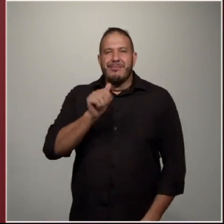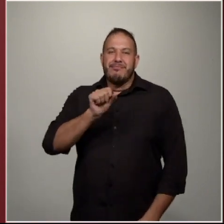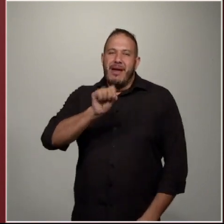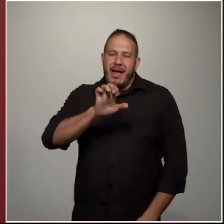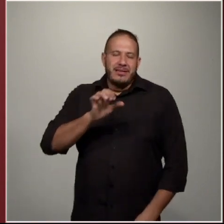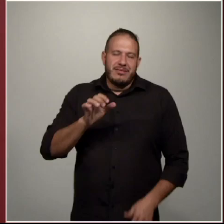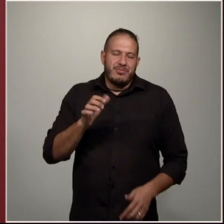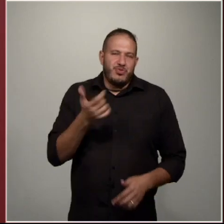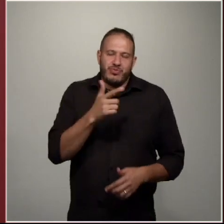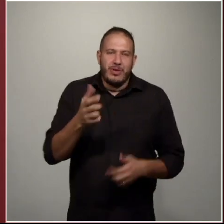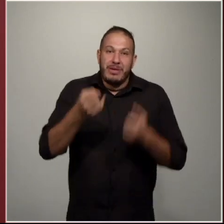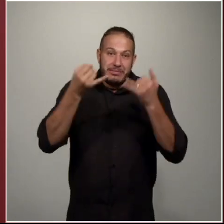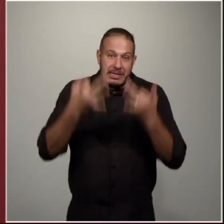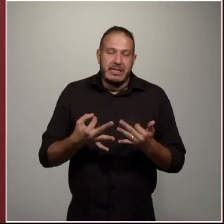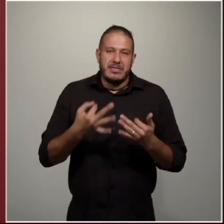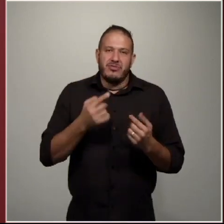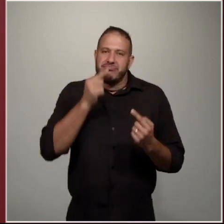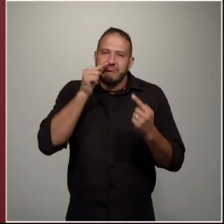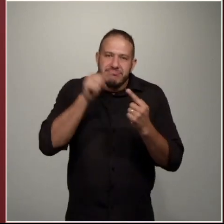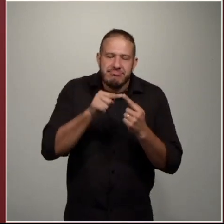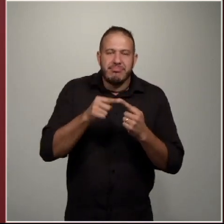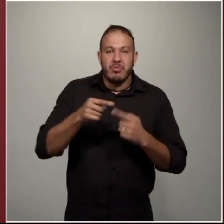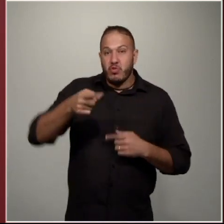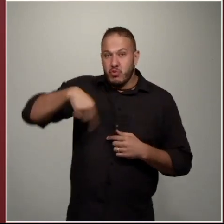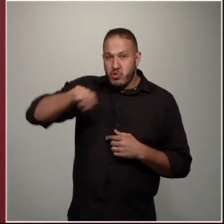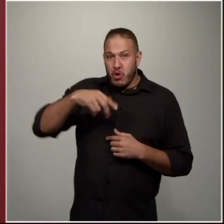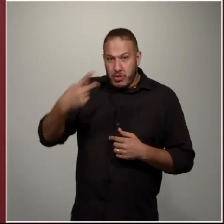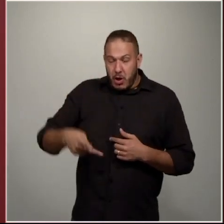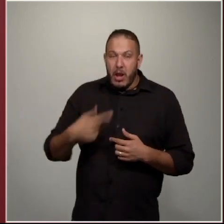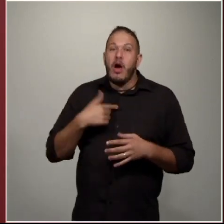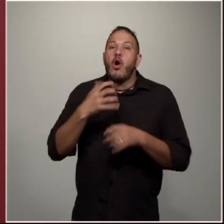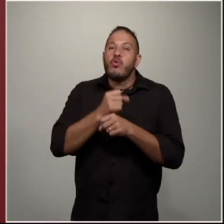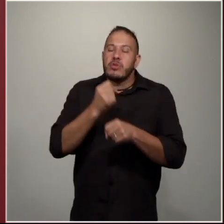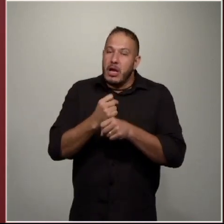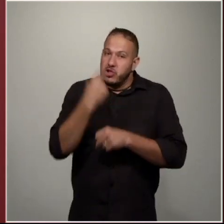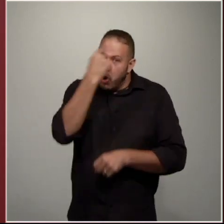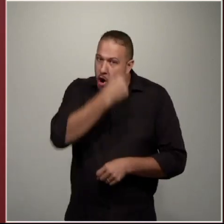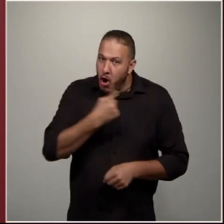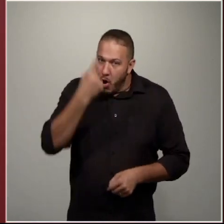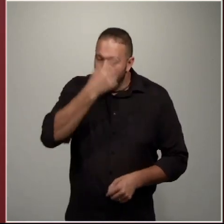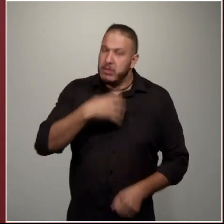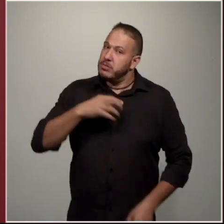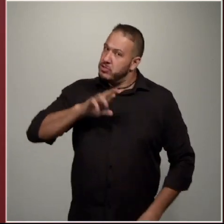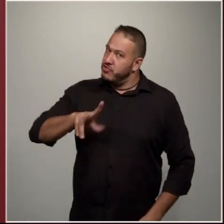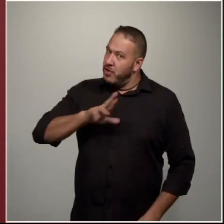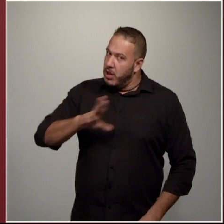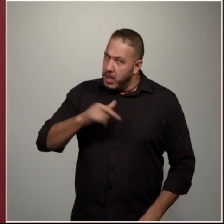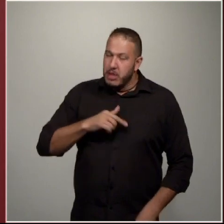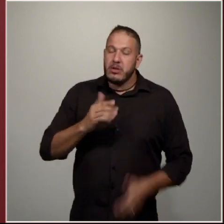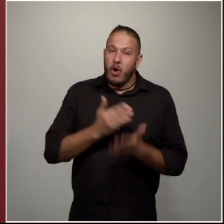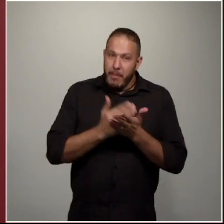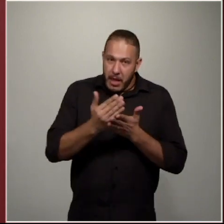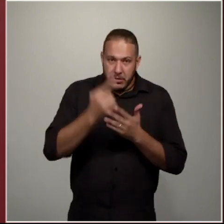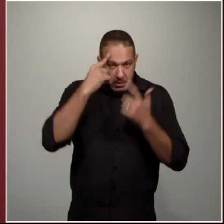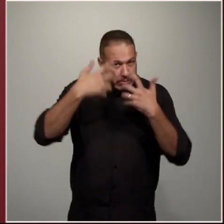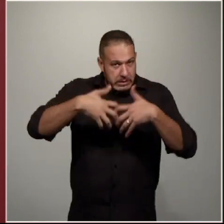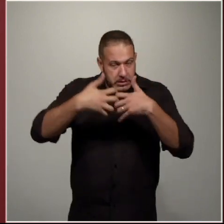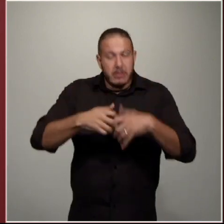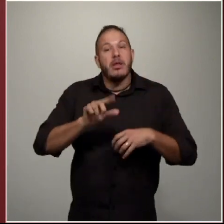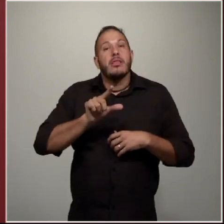tem necessariamente relação com o nosso sistema de horas né nosso sistema de horas vai ser desenvolvido posteriormente